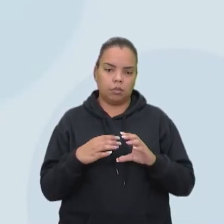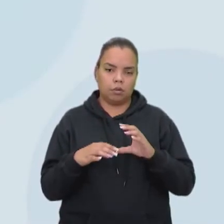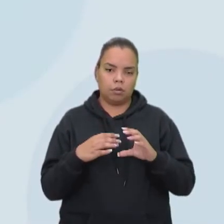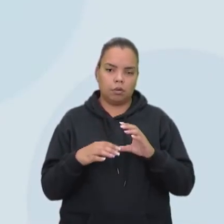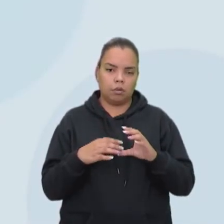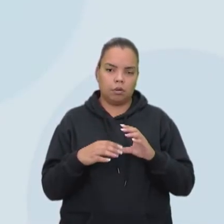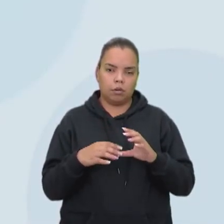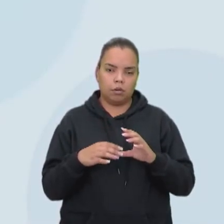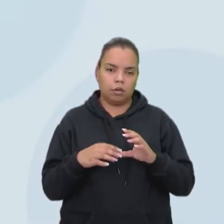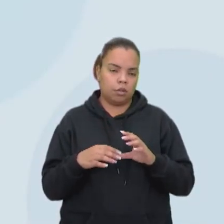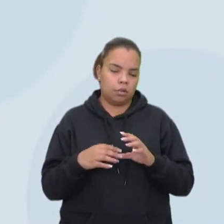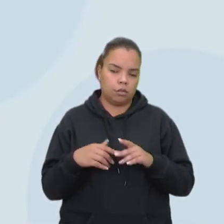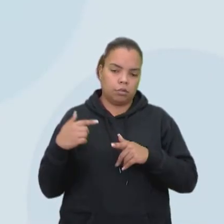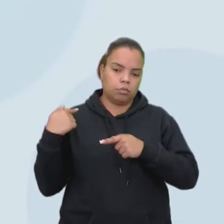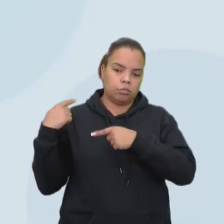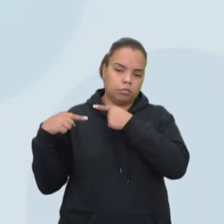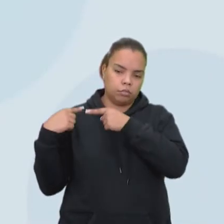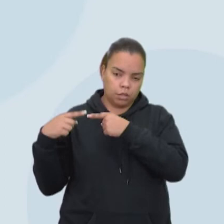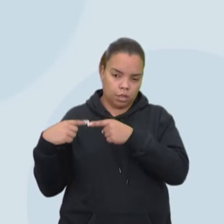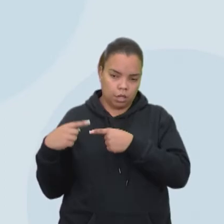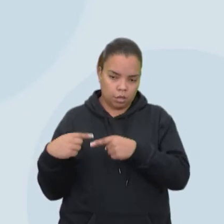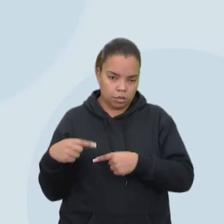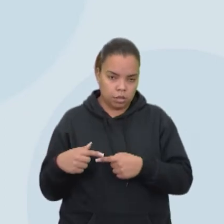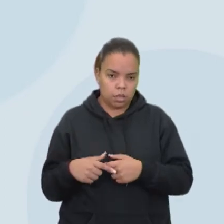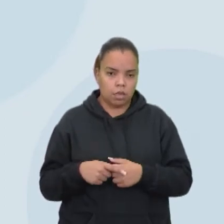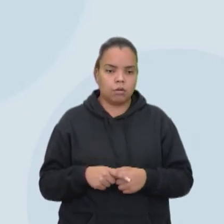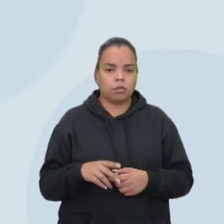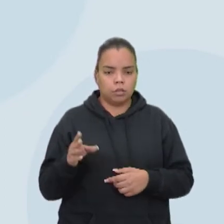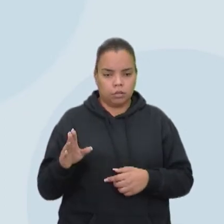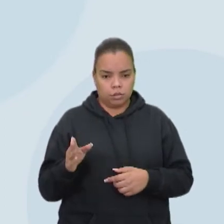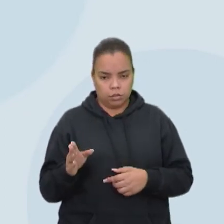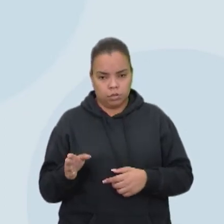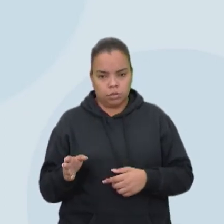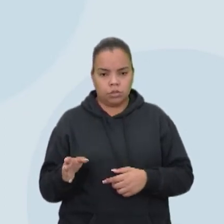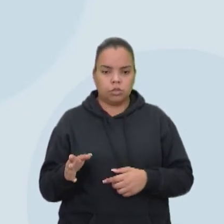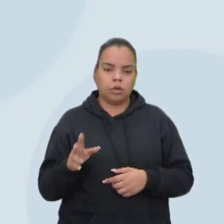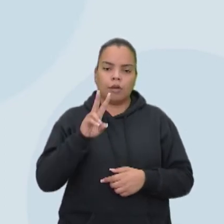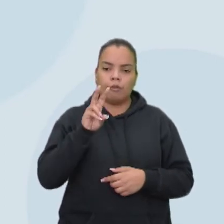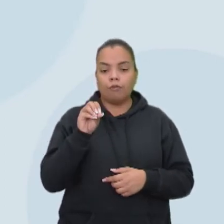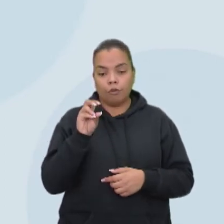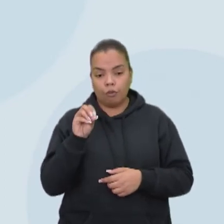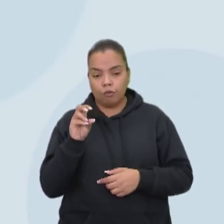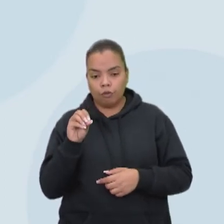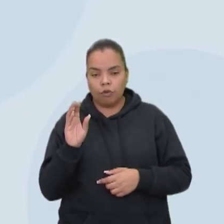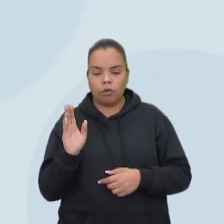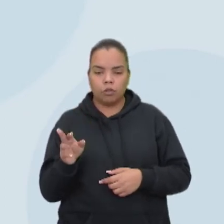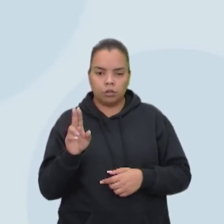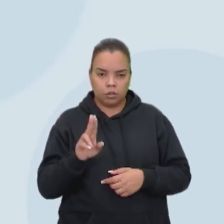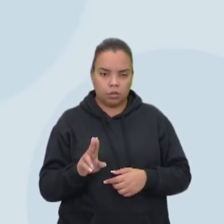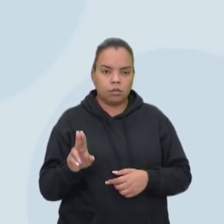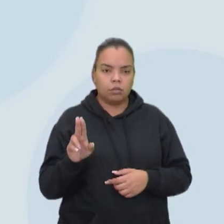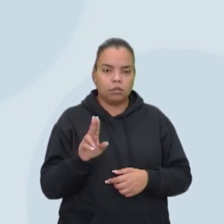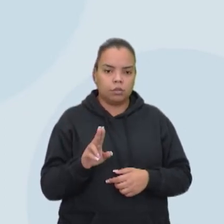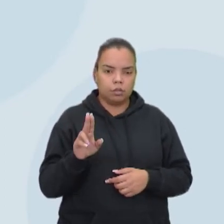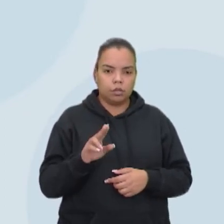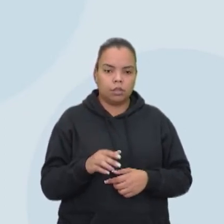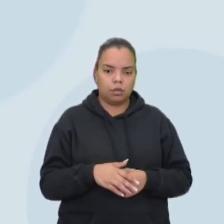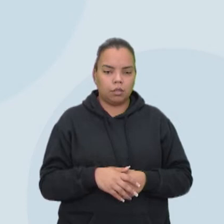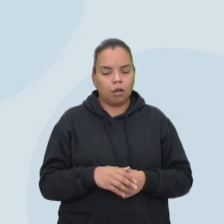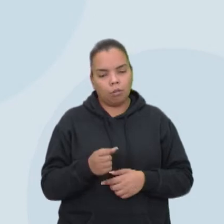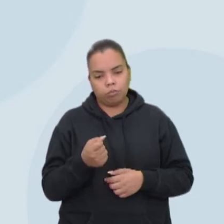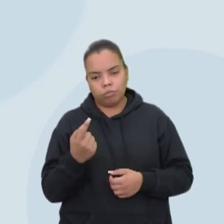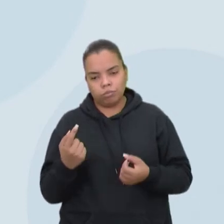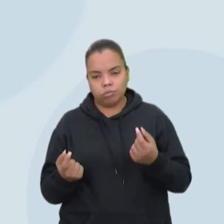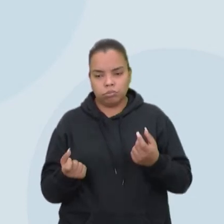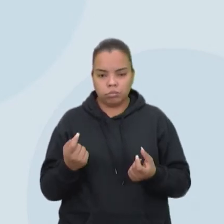é o mais tradicional, né? Que é aquele que a gente os nossos avós, bisavós, eu e algumas pessoas